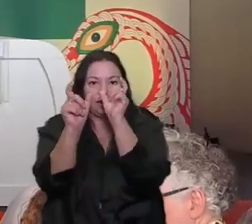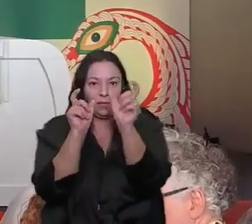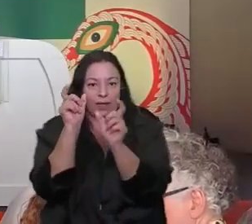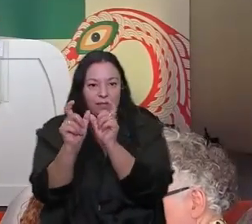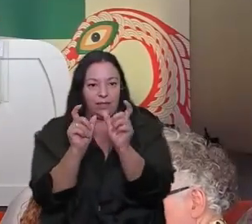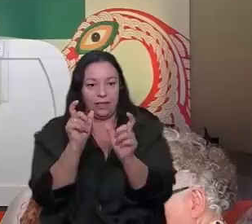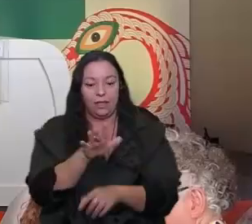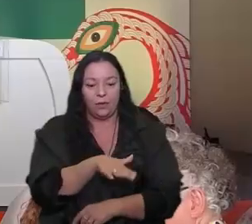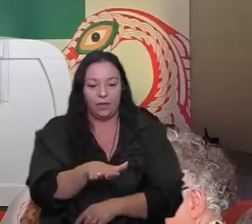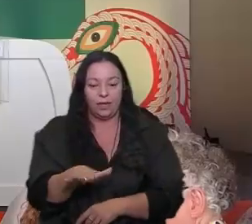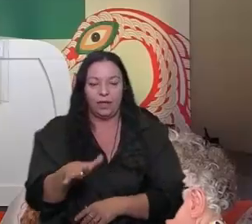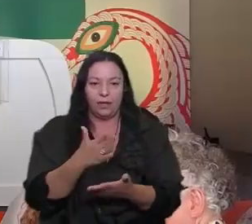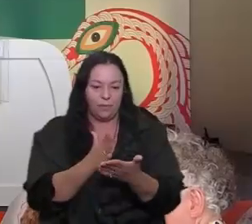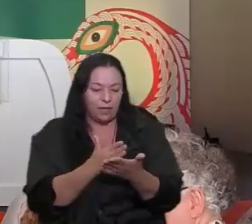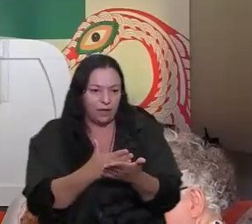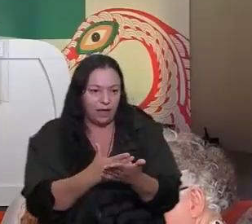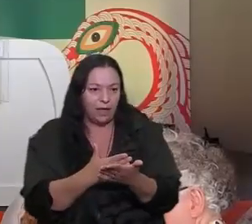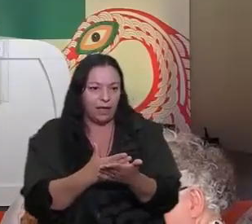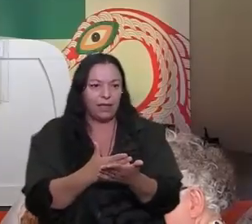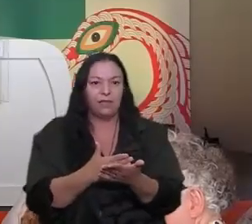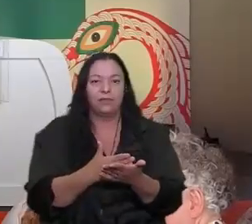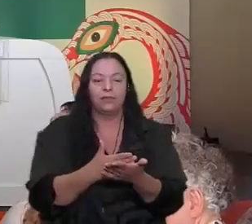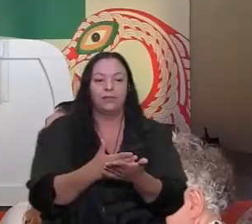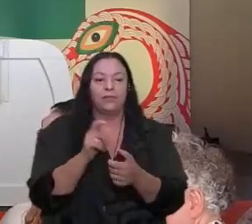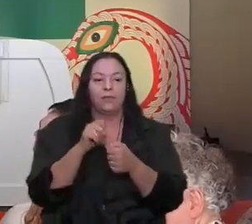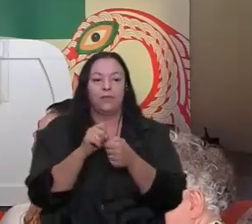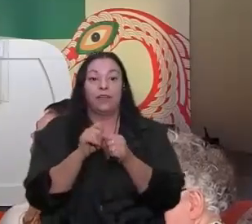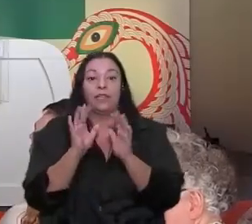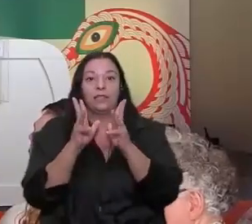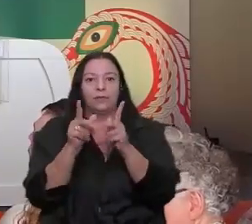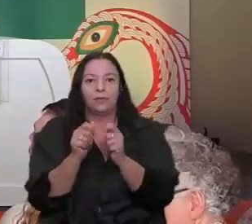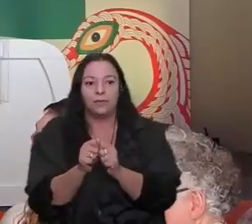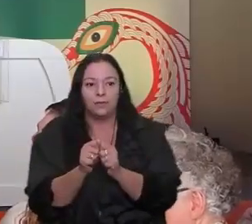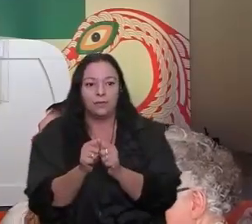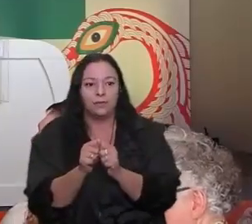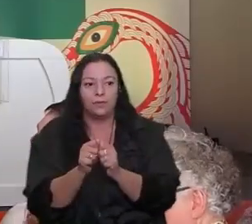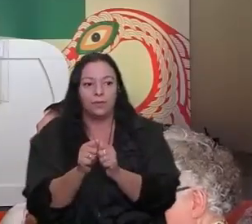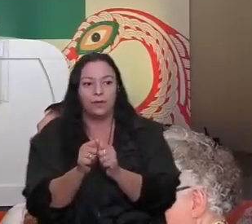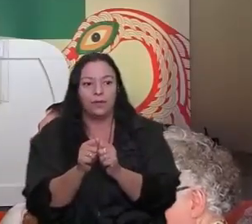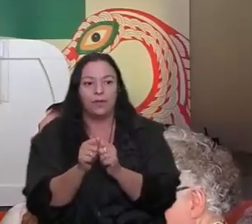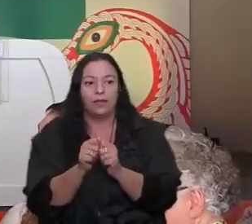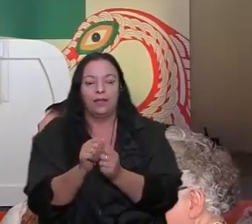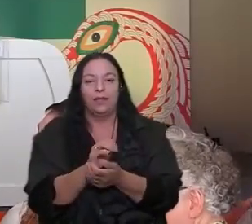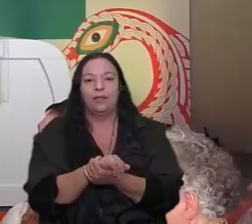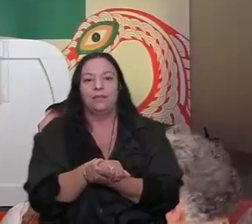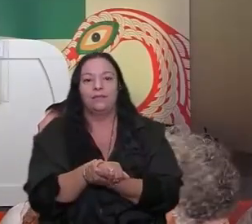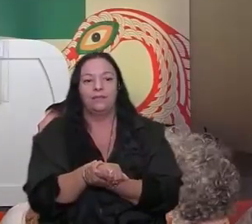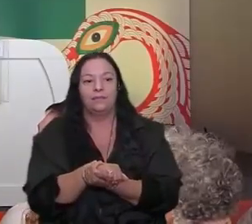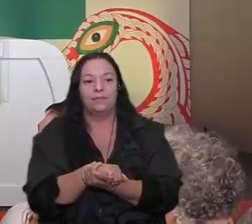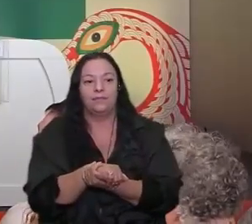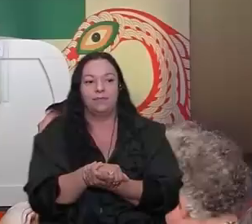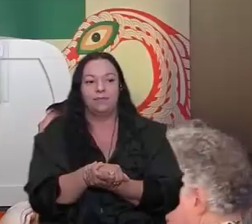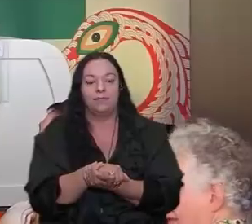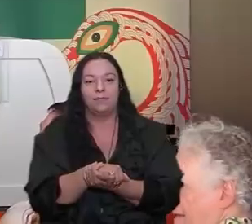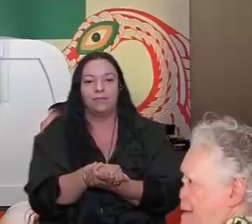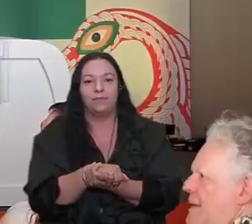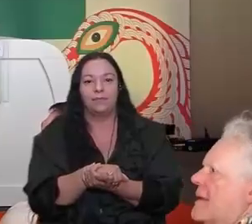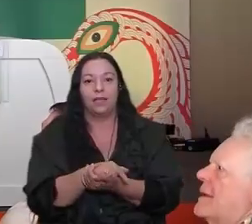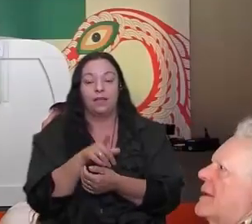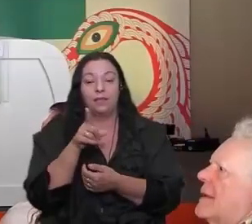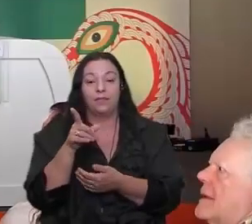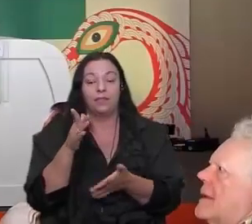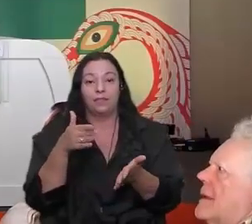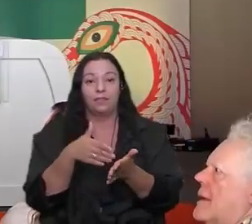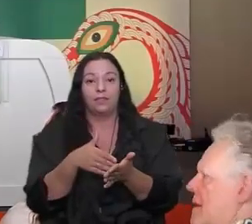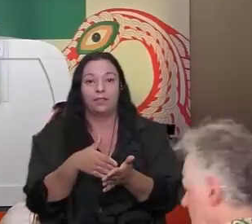livro infantil, audiovisual, vou fazer tudo, né? Eu quero tudo. Eu quero a coisa toda, porque é isso. Mas você chegou...